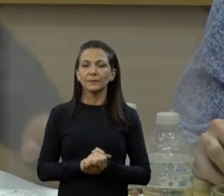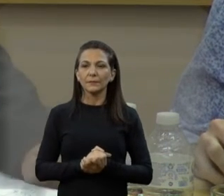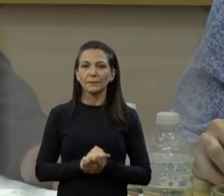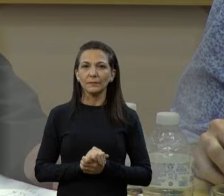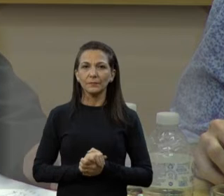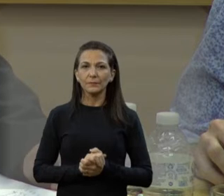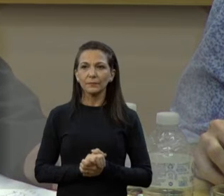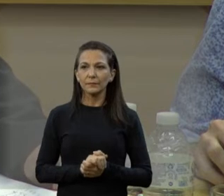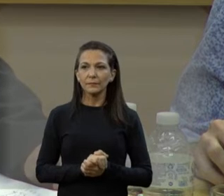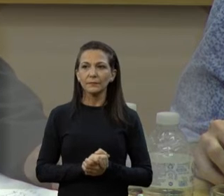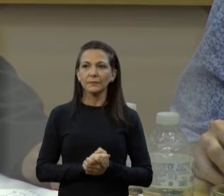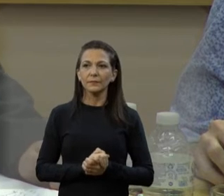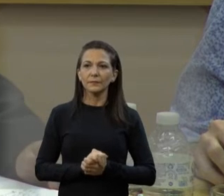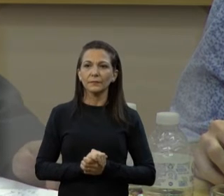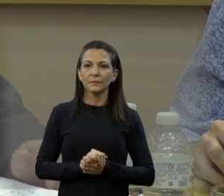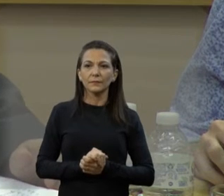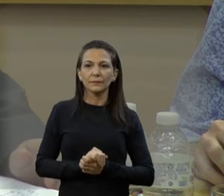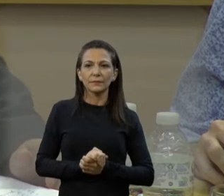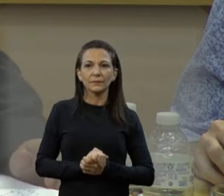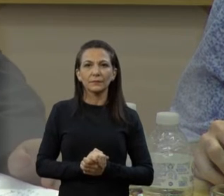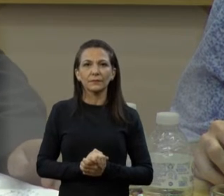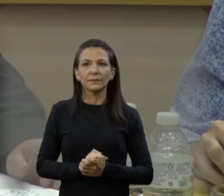E aí